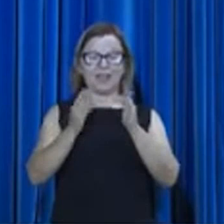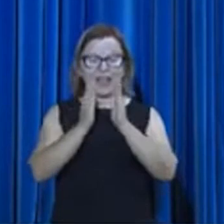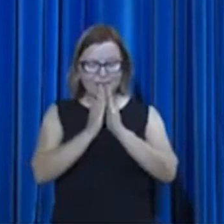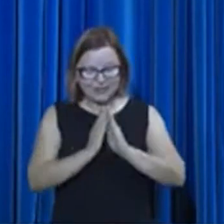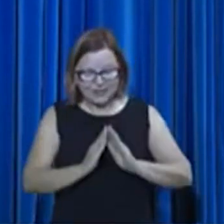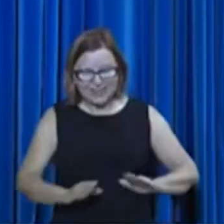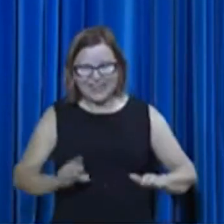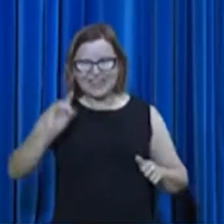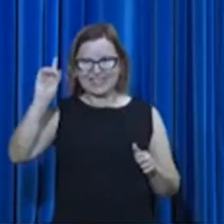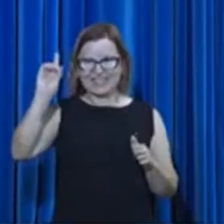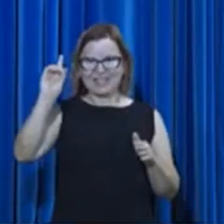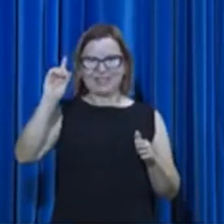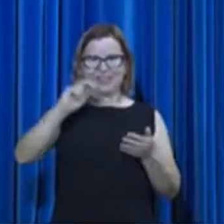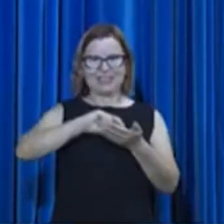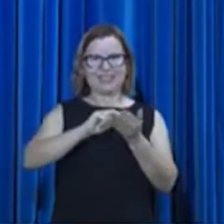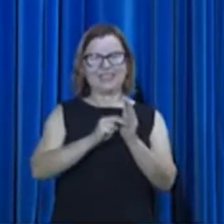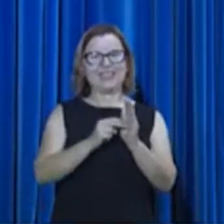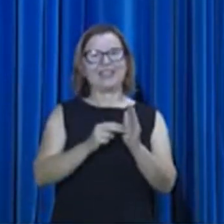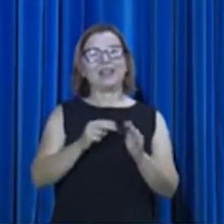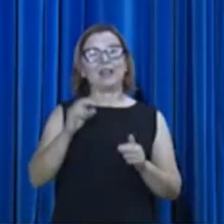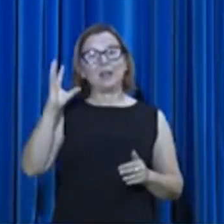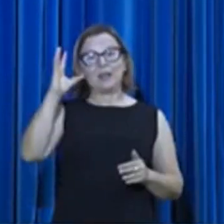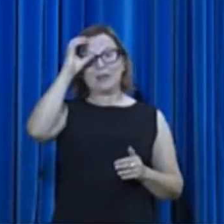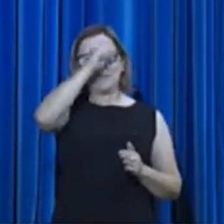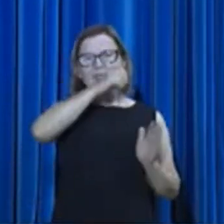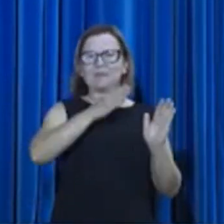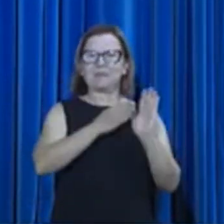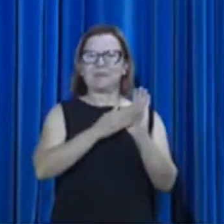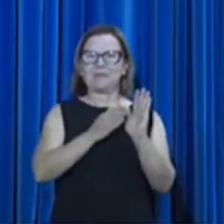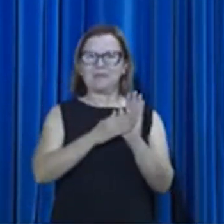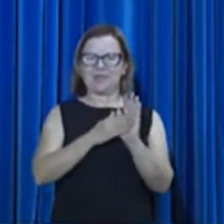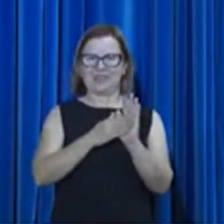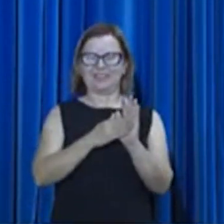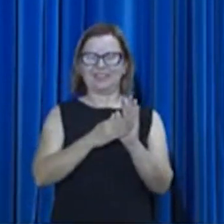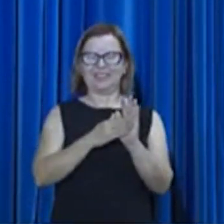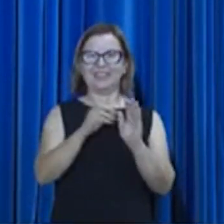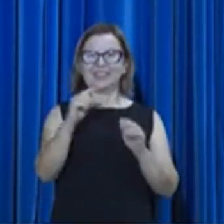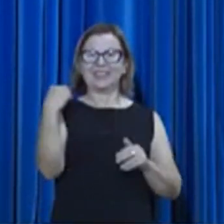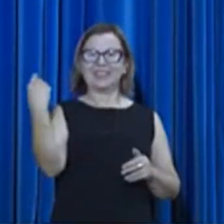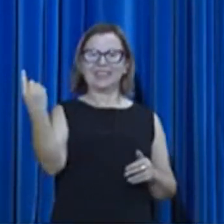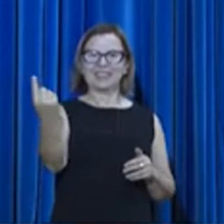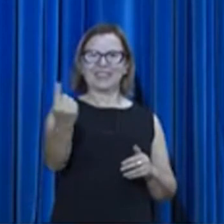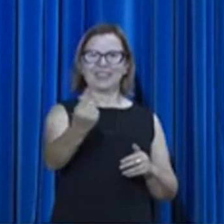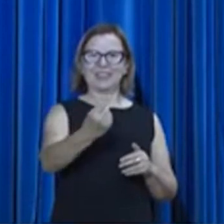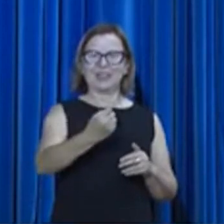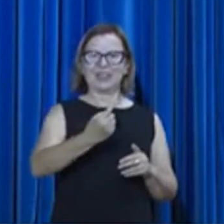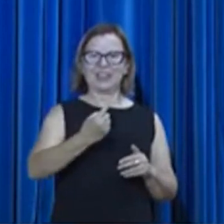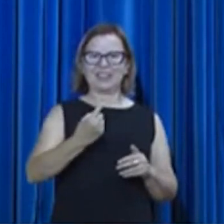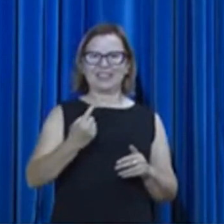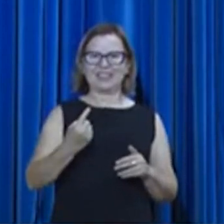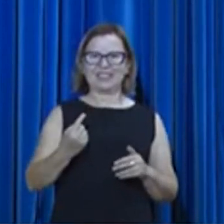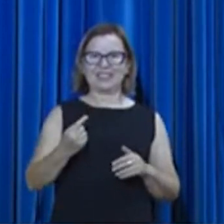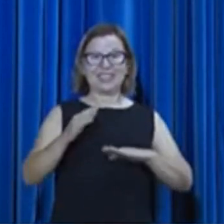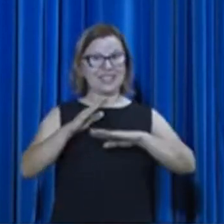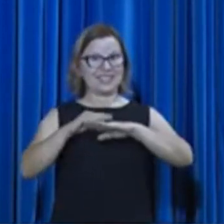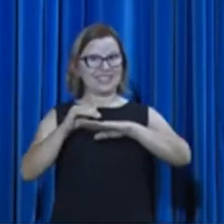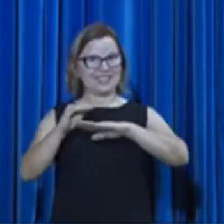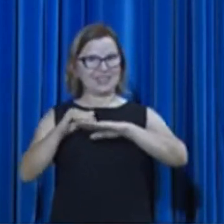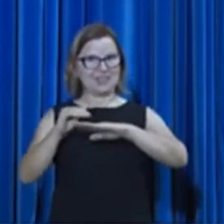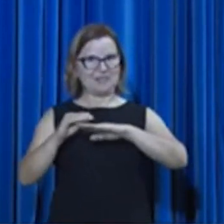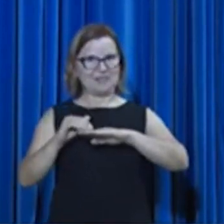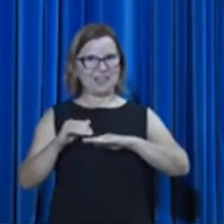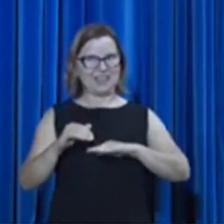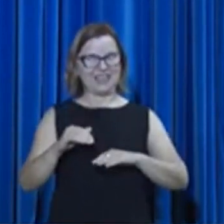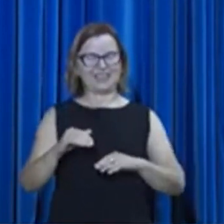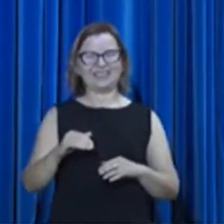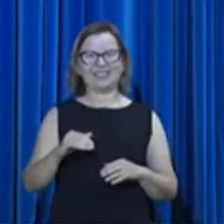propósito para o qual nós fomos chamados, para o qual